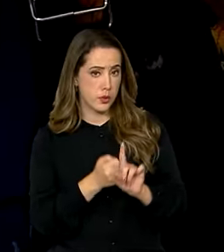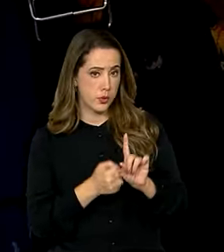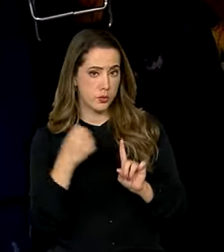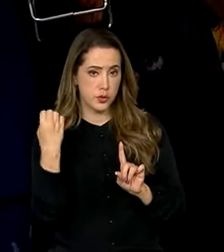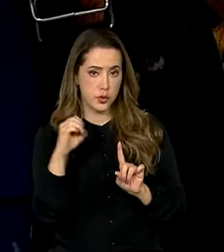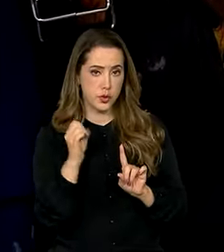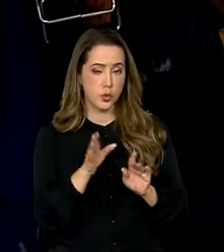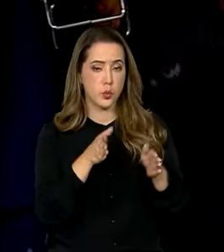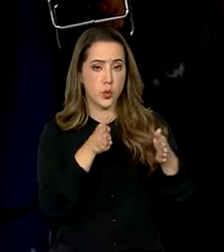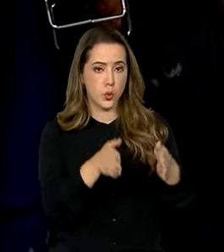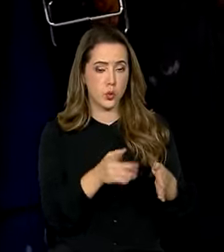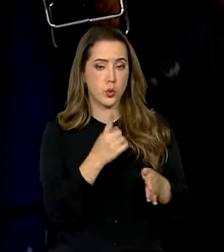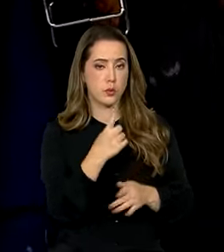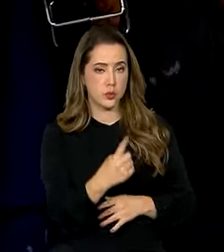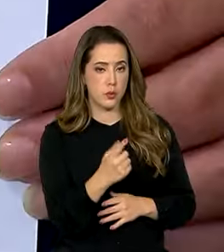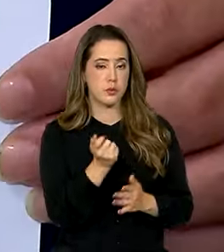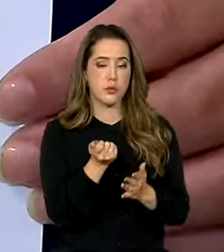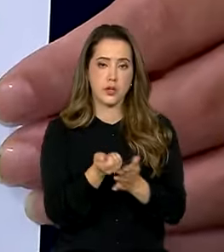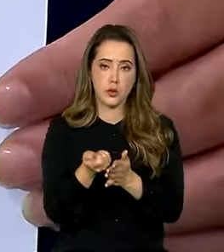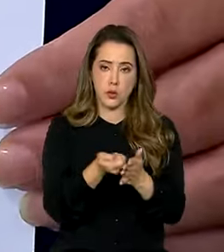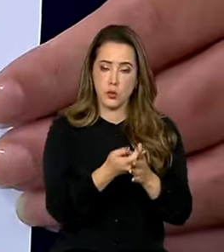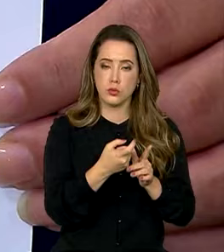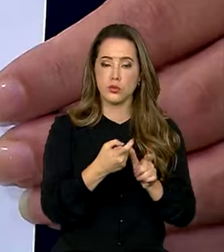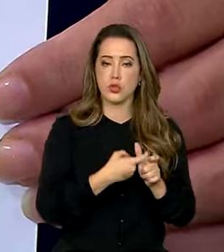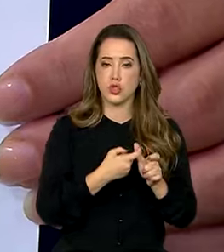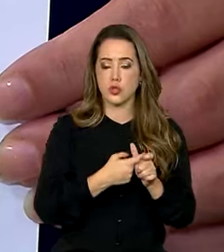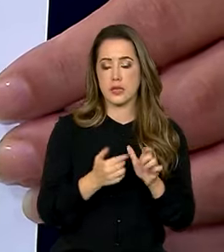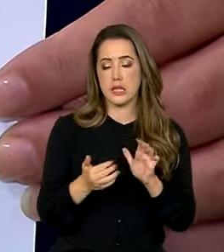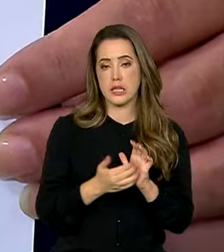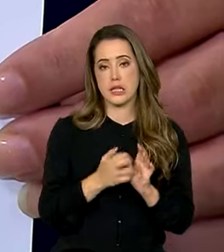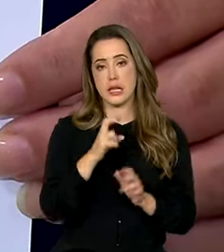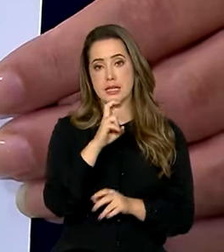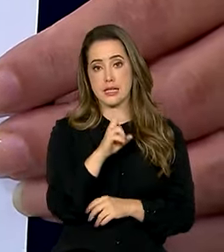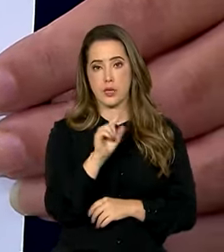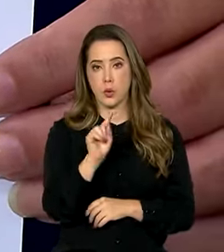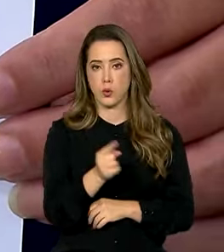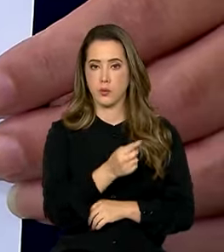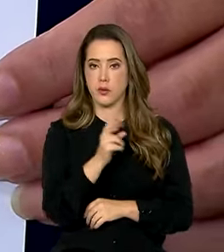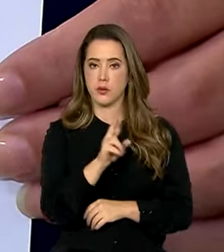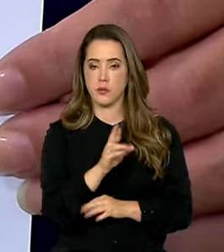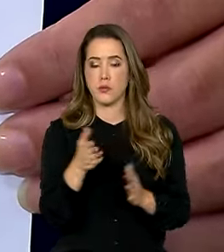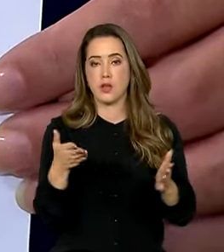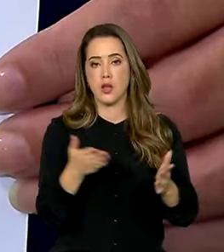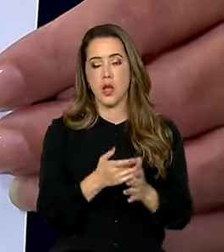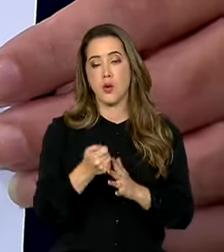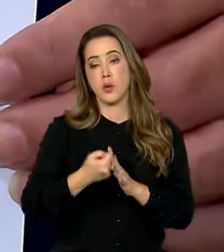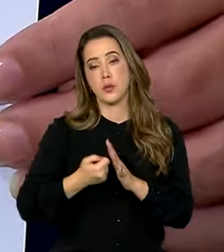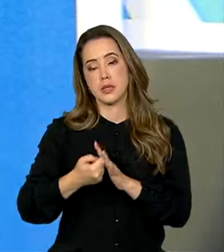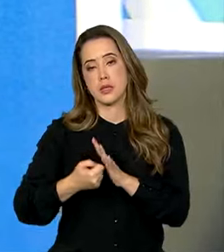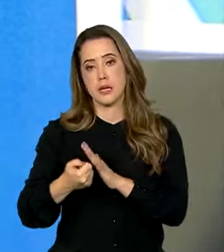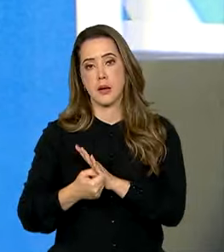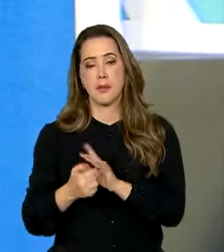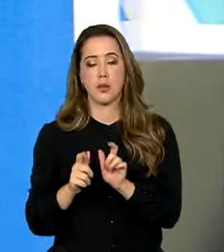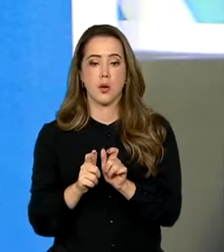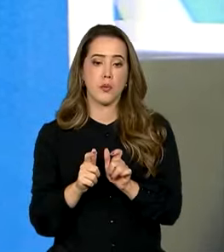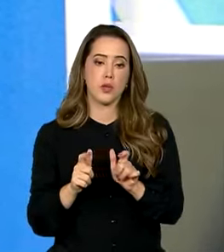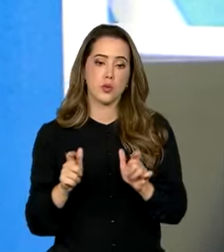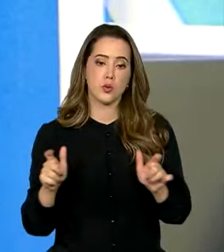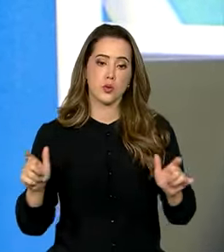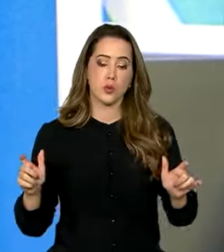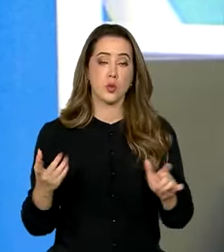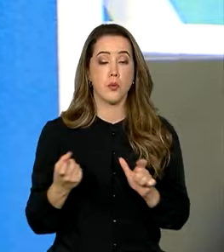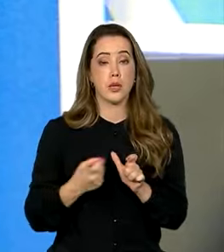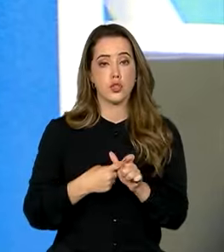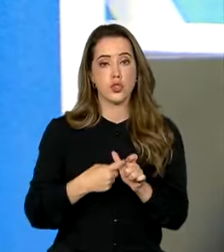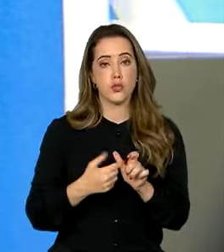essa faixa renegociou dívidas de até R$ 5 mil e agora o refinanciamento foi ampliado para